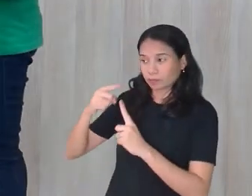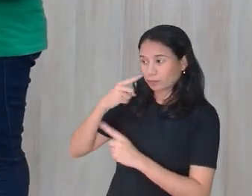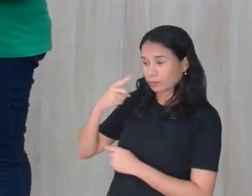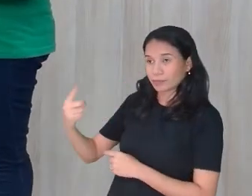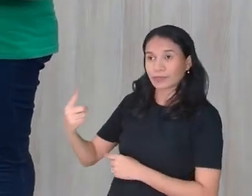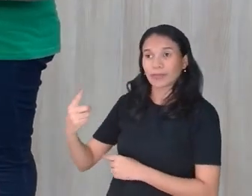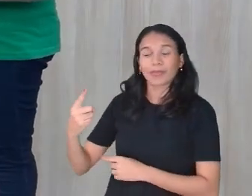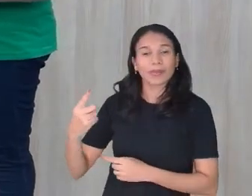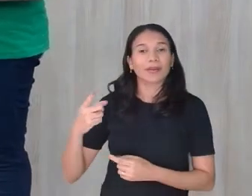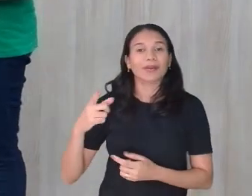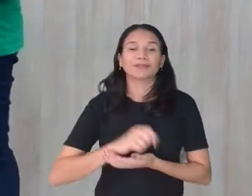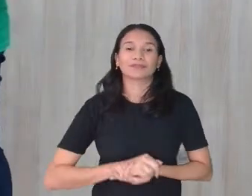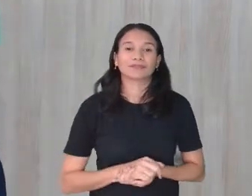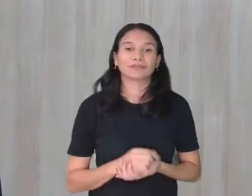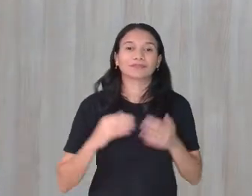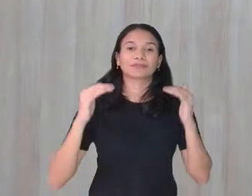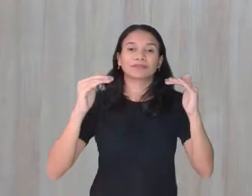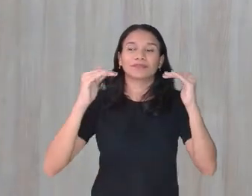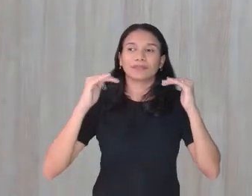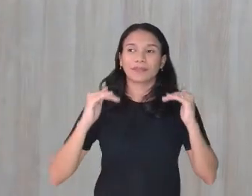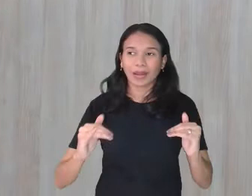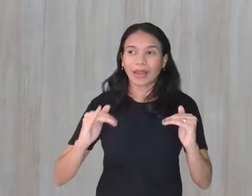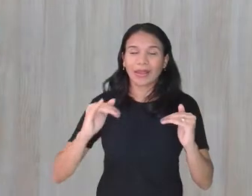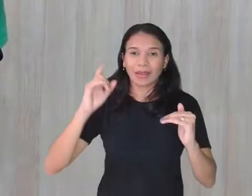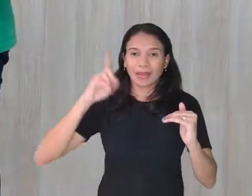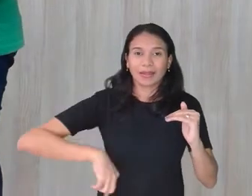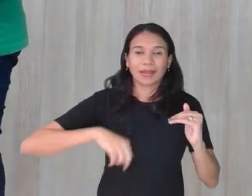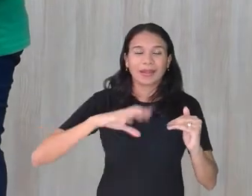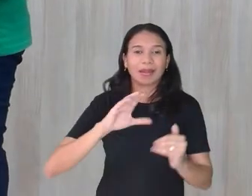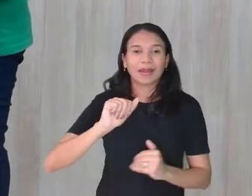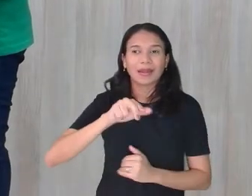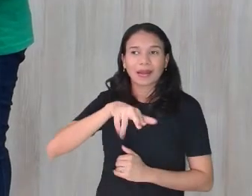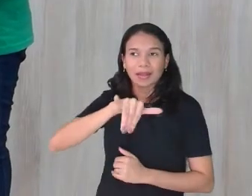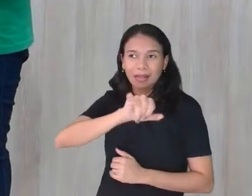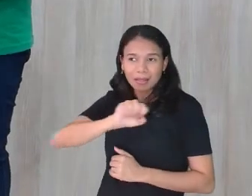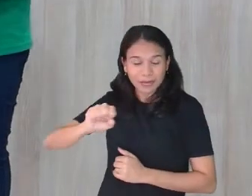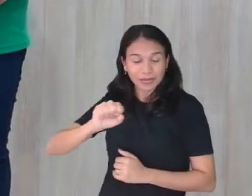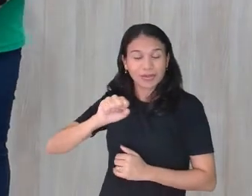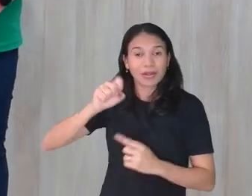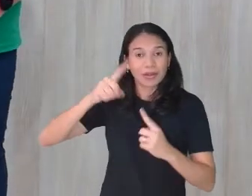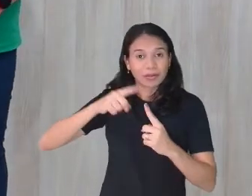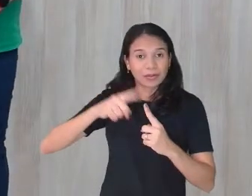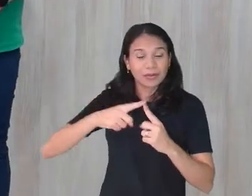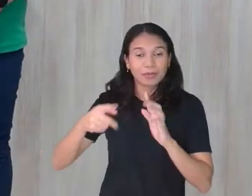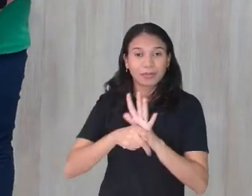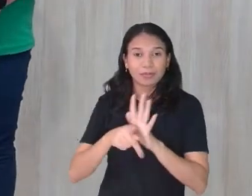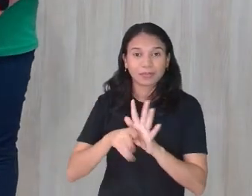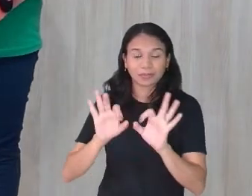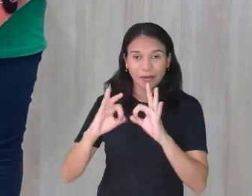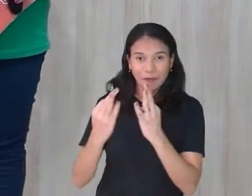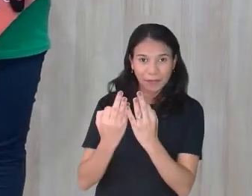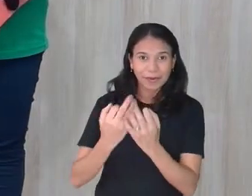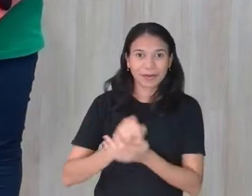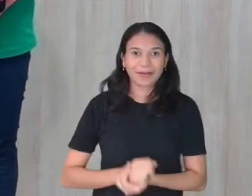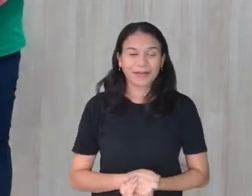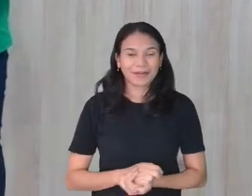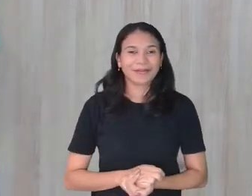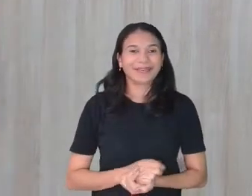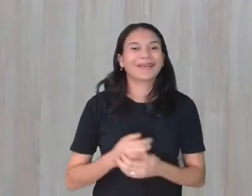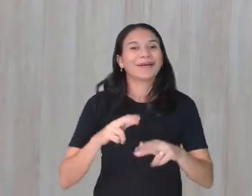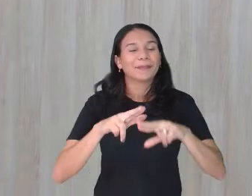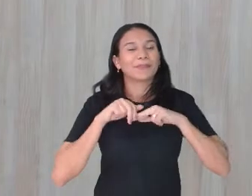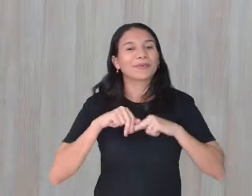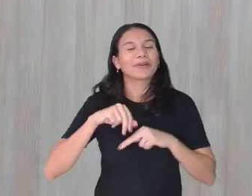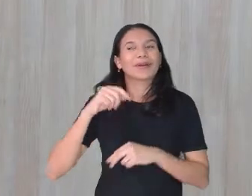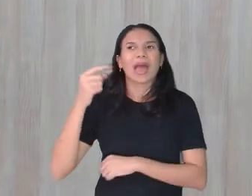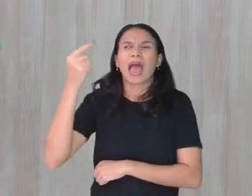já começando a eliminar, e vem o gênero, que é canis, e a espécie canis familiares. Gente,